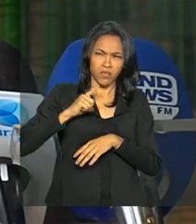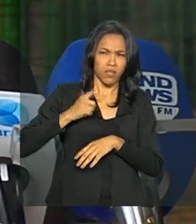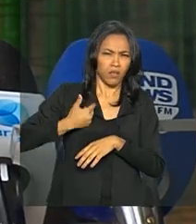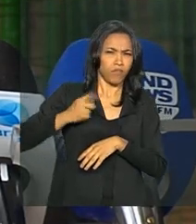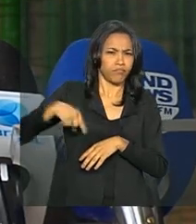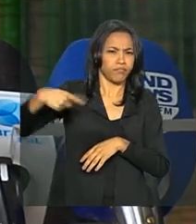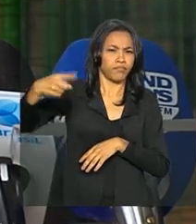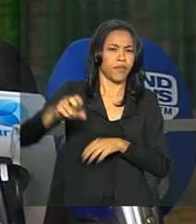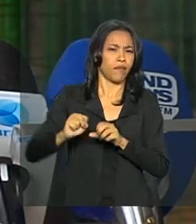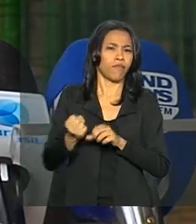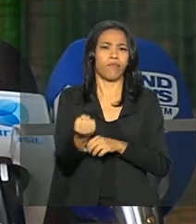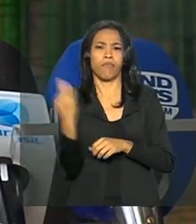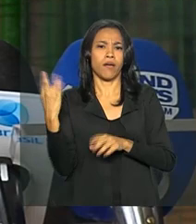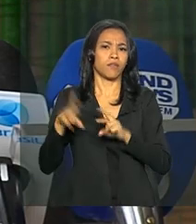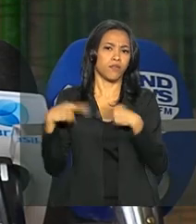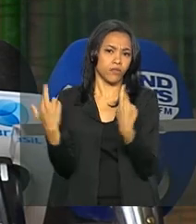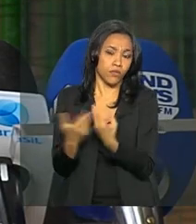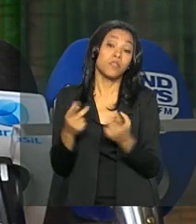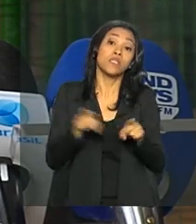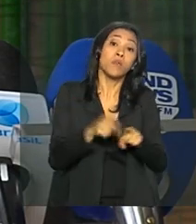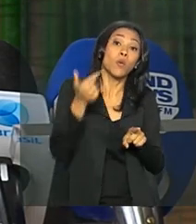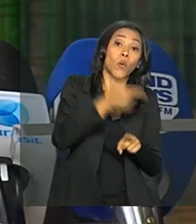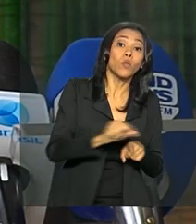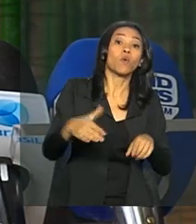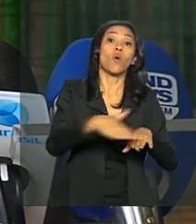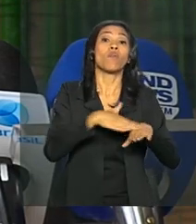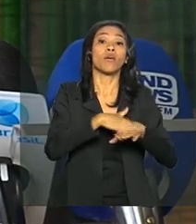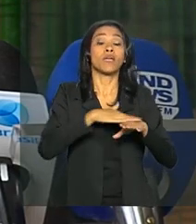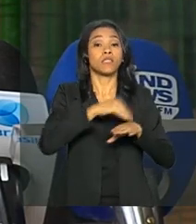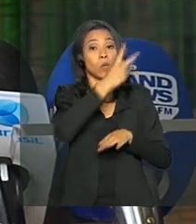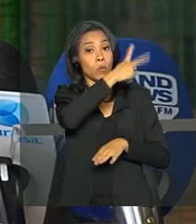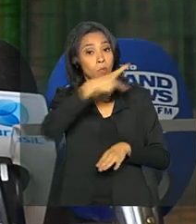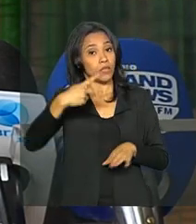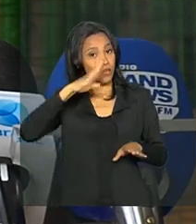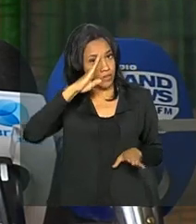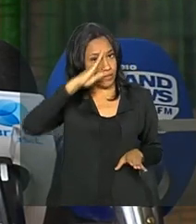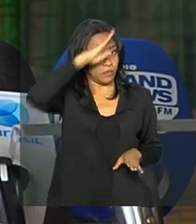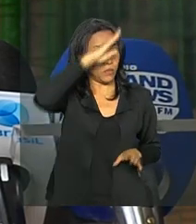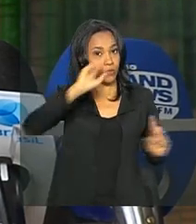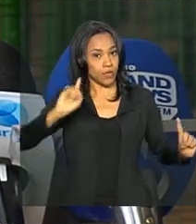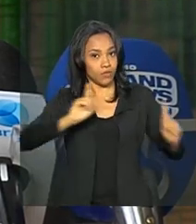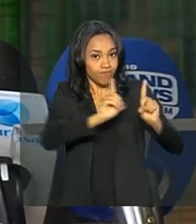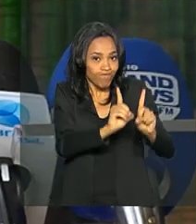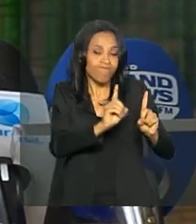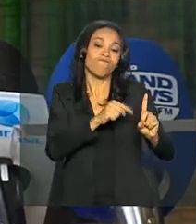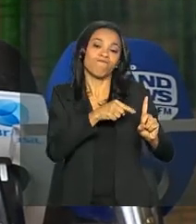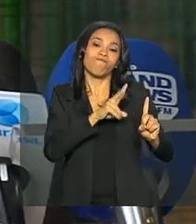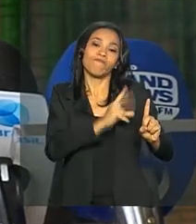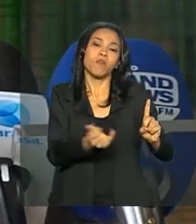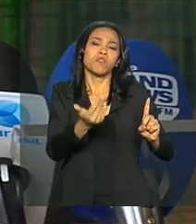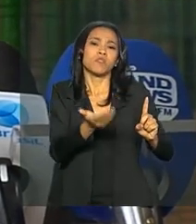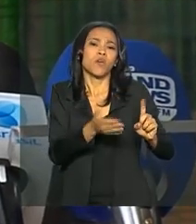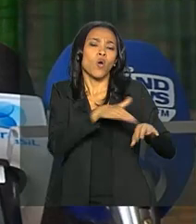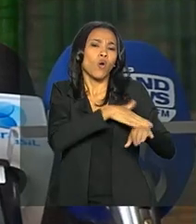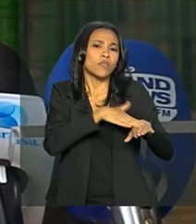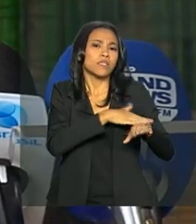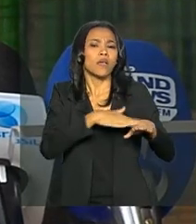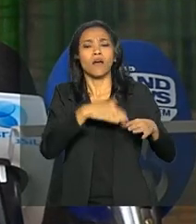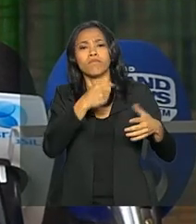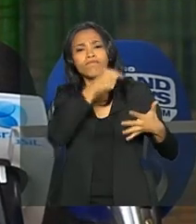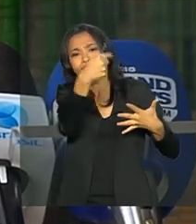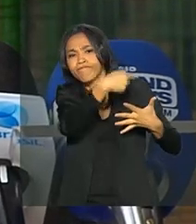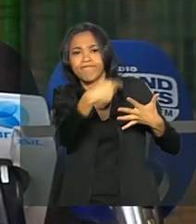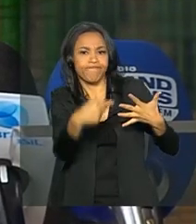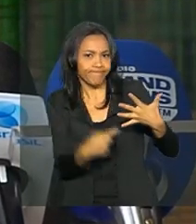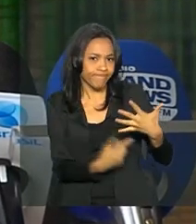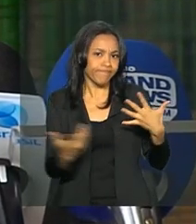terei também uma conversa com o presidente Bolsonaro na terça-feira, né, sobre as linhas, enfim, e como